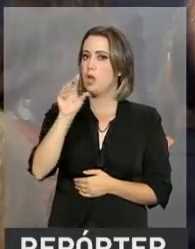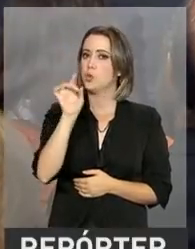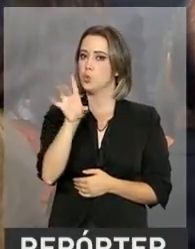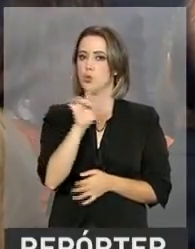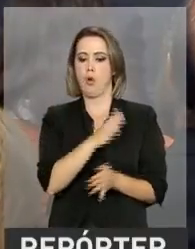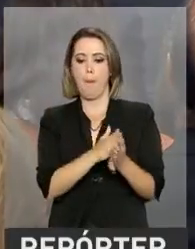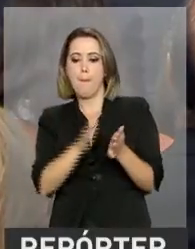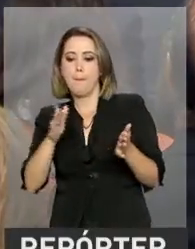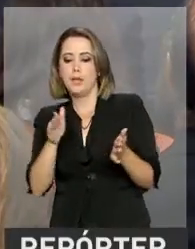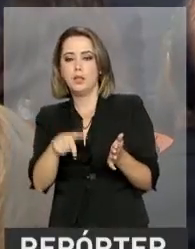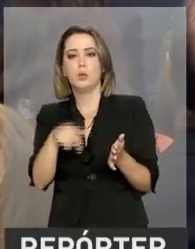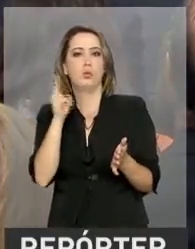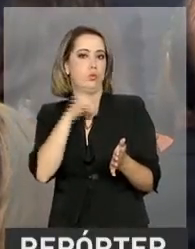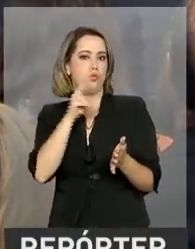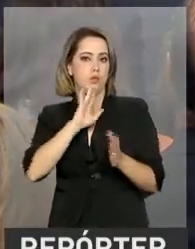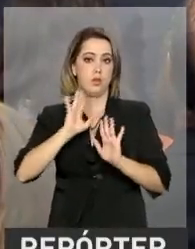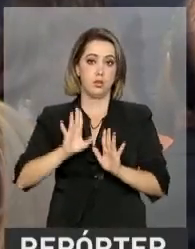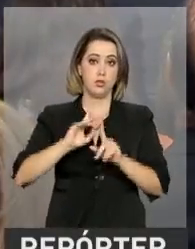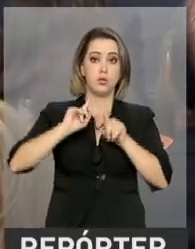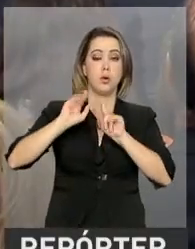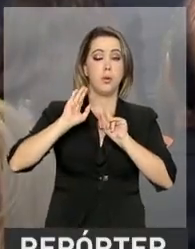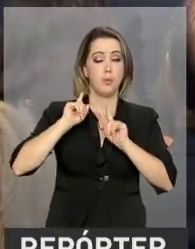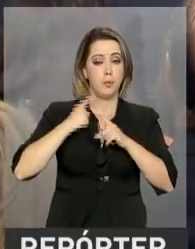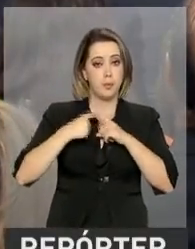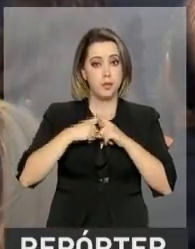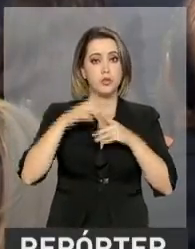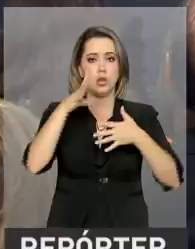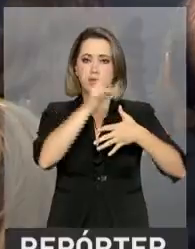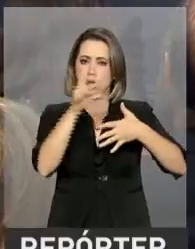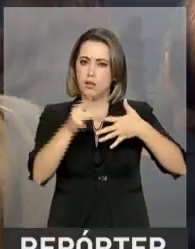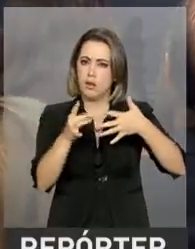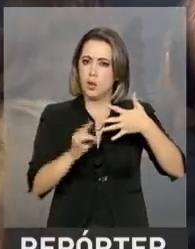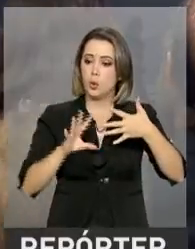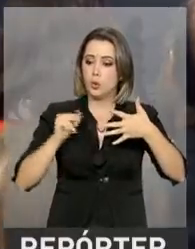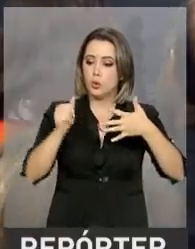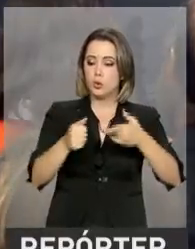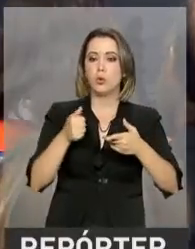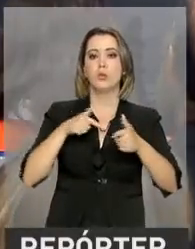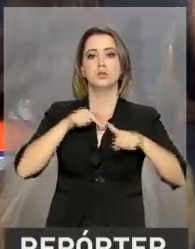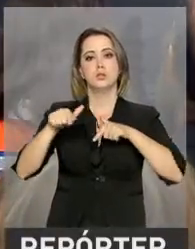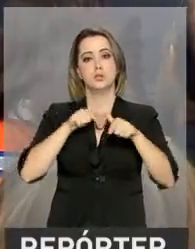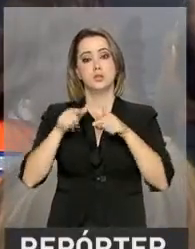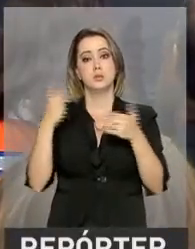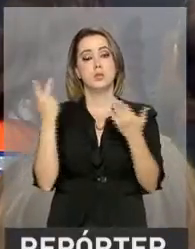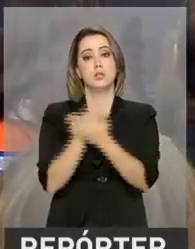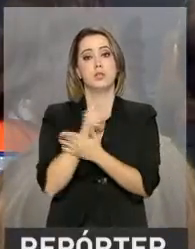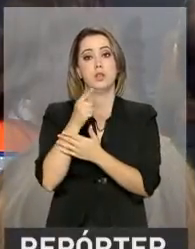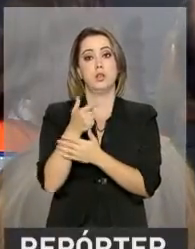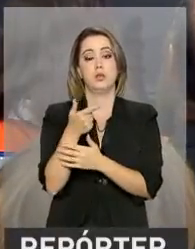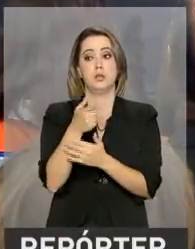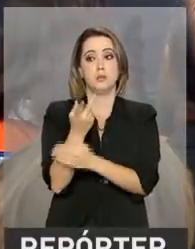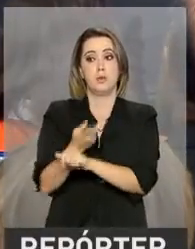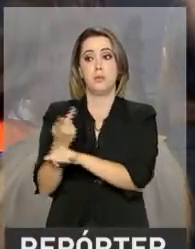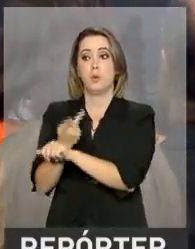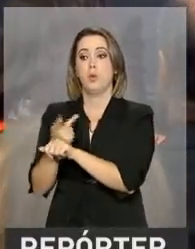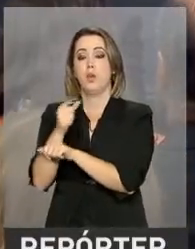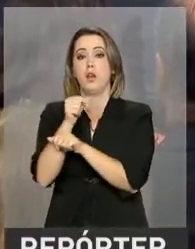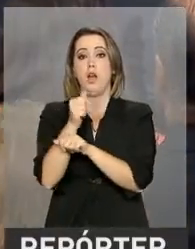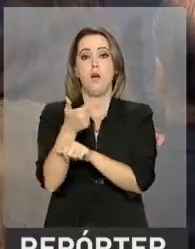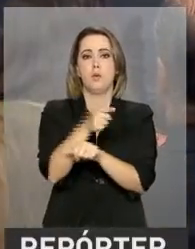ele fez das várias medidas que estão sendo tomadas para captação de água de outras fontes portanto para